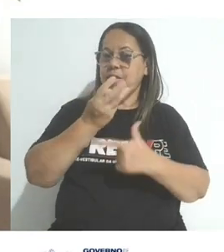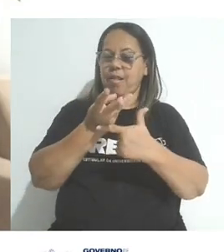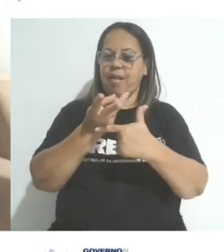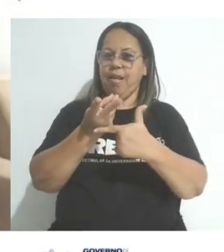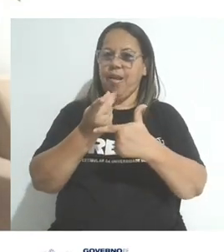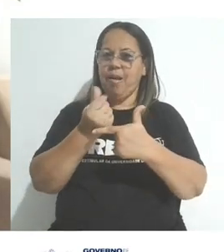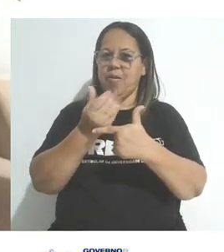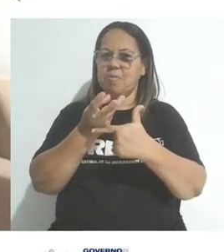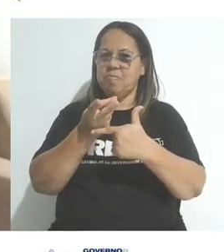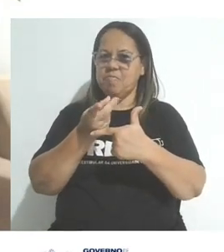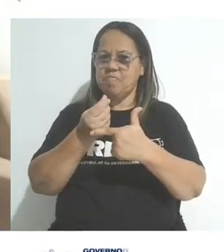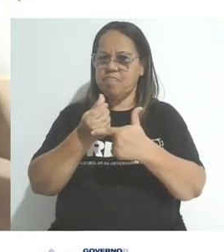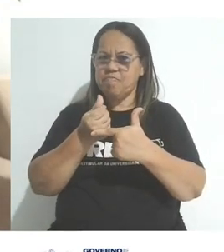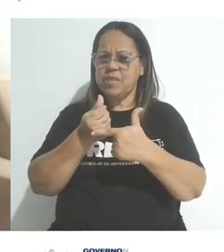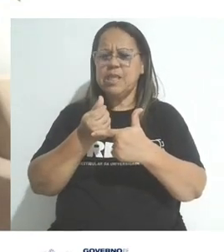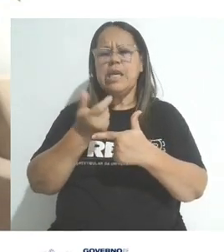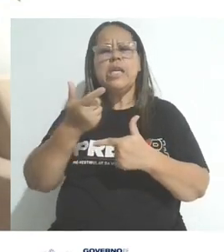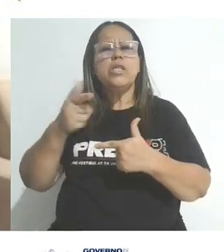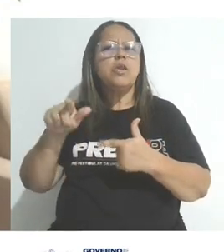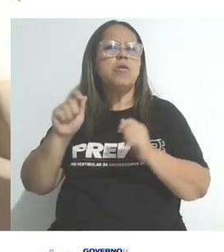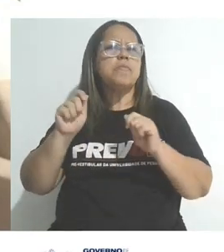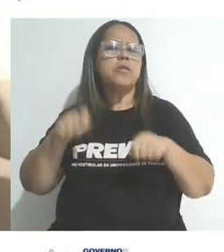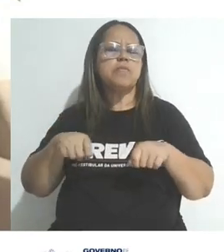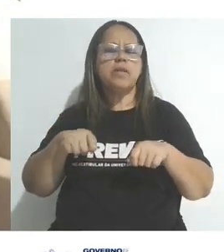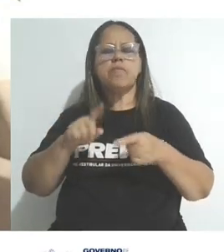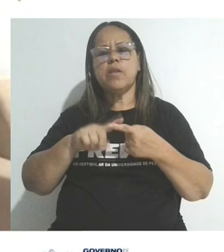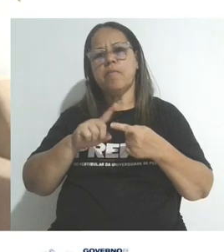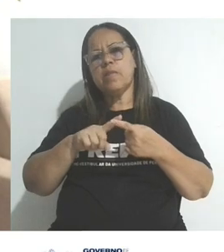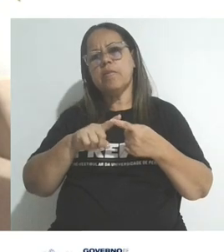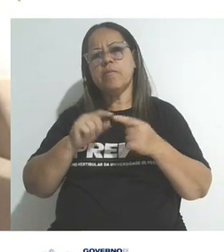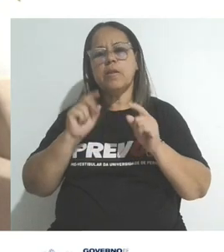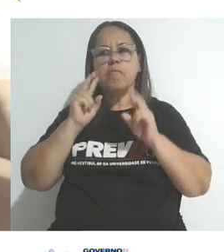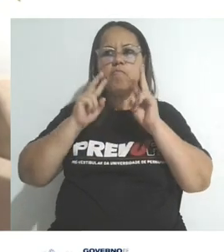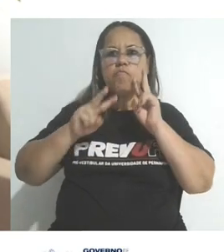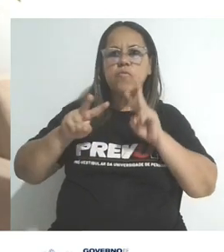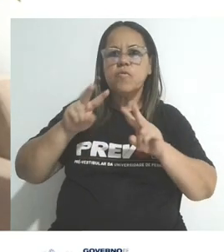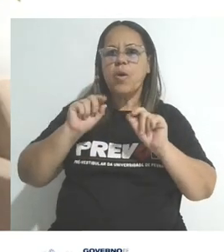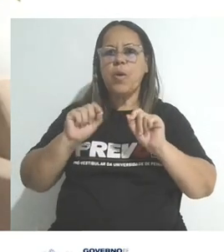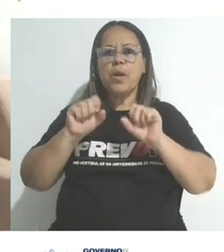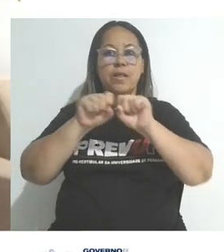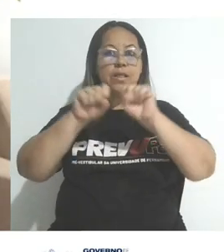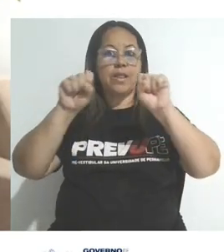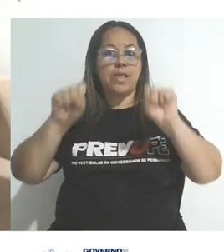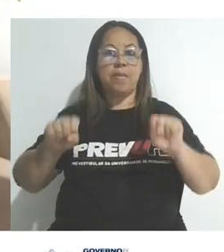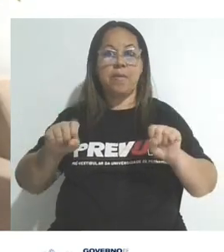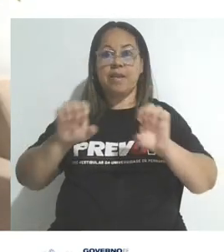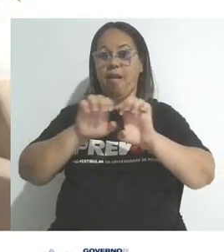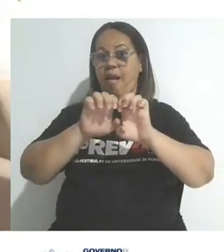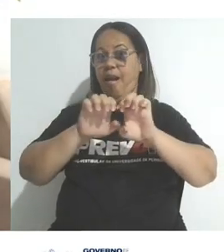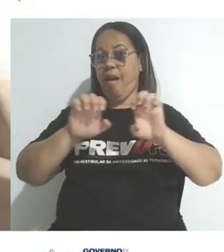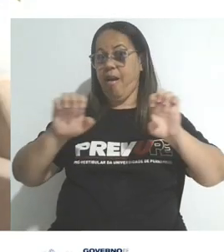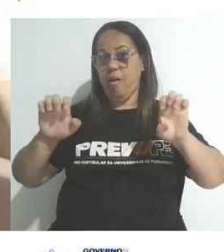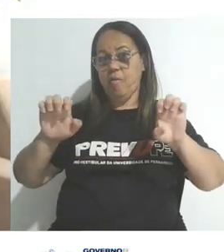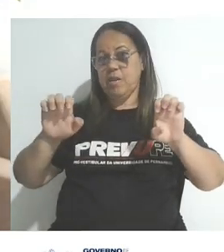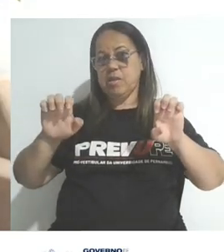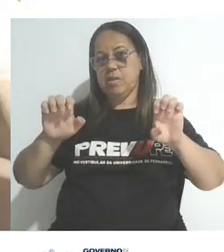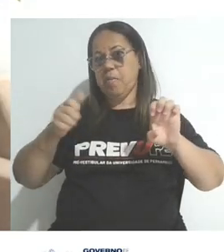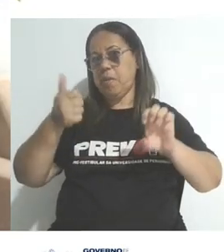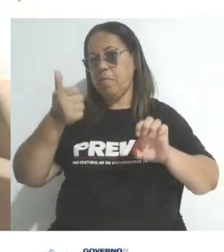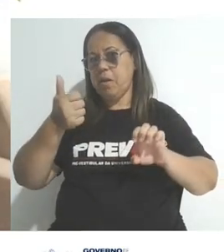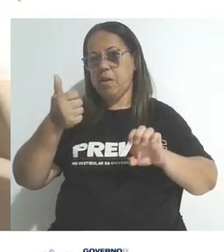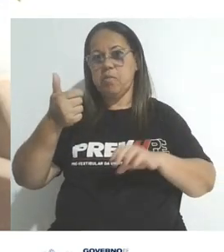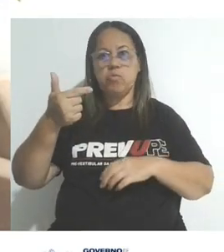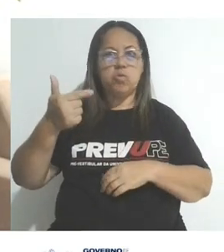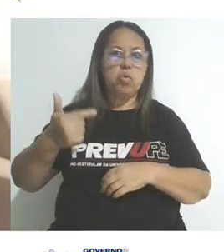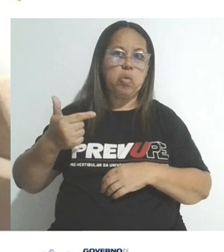algébrico, né? Entre outras possibilidades, a gente pode ver simplesmente a questão de sistemas de equações, seja ela do primeiro grau, seja